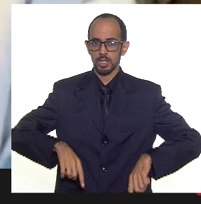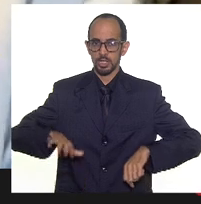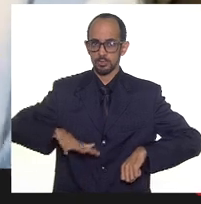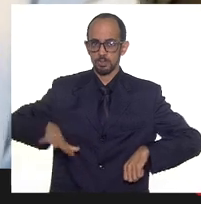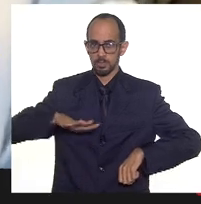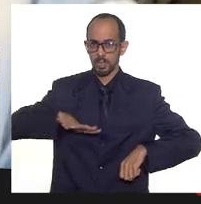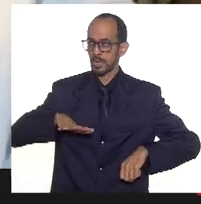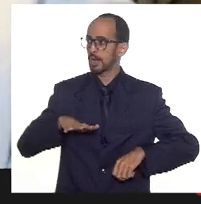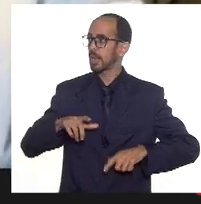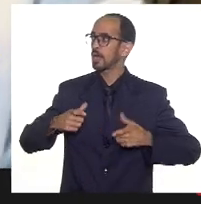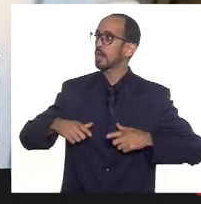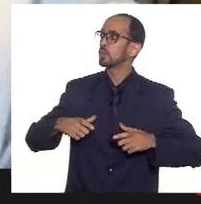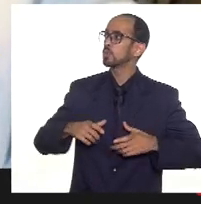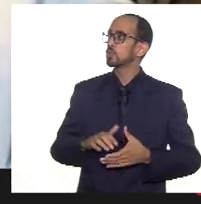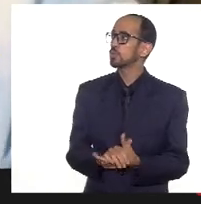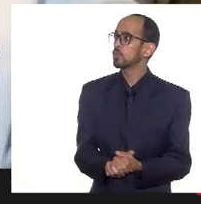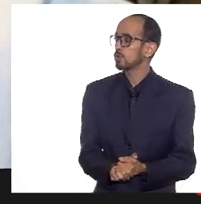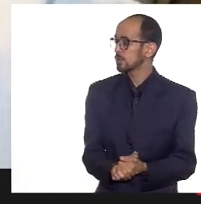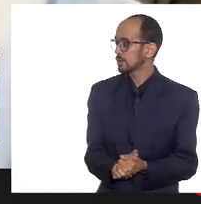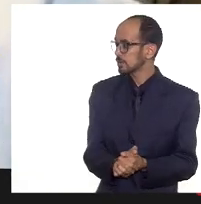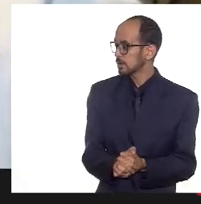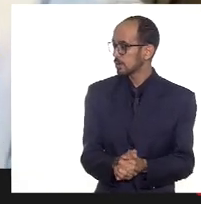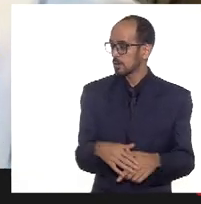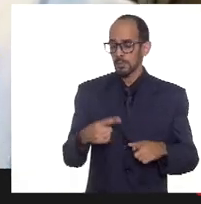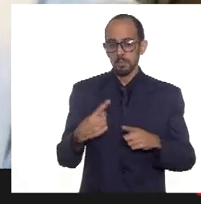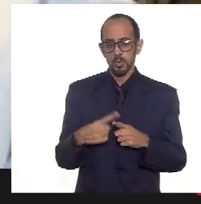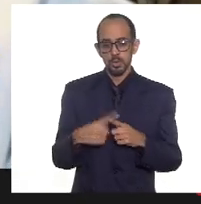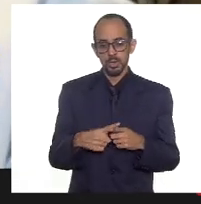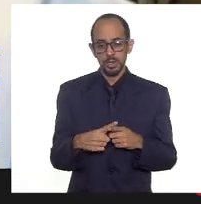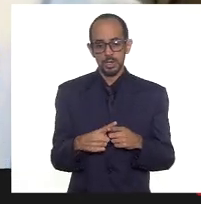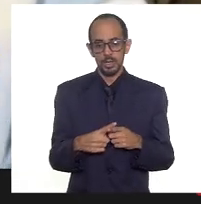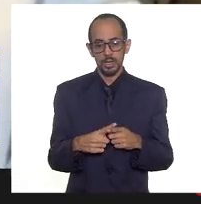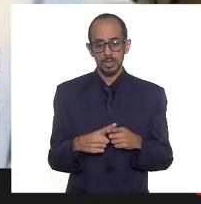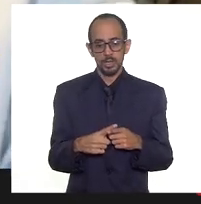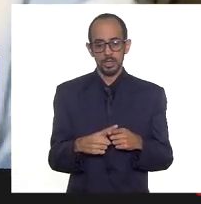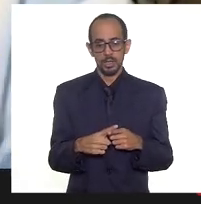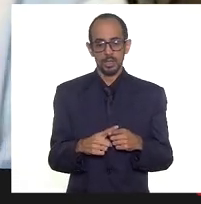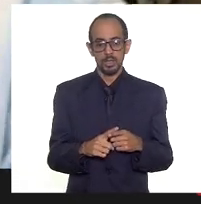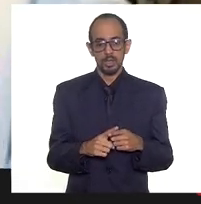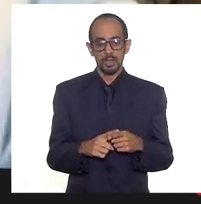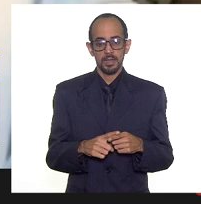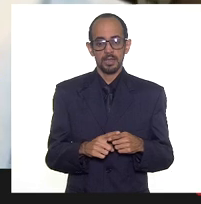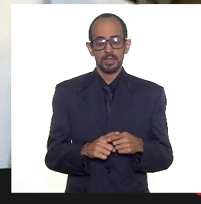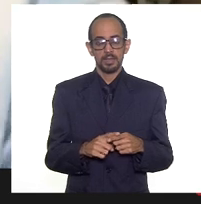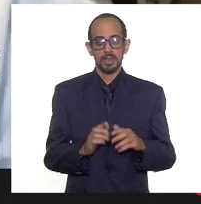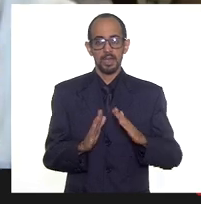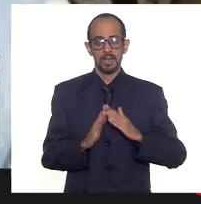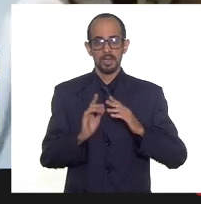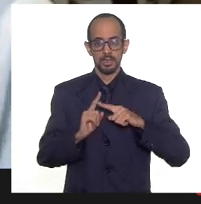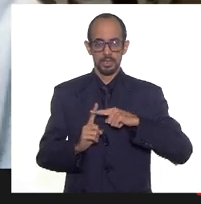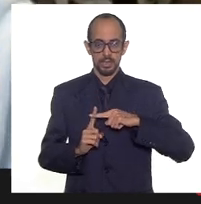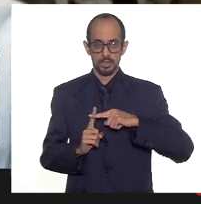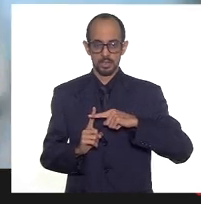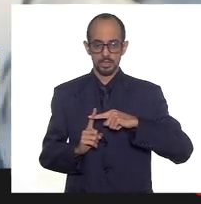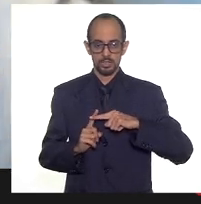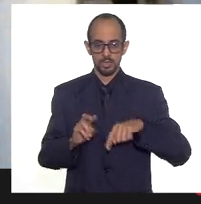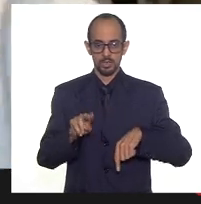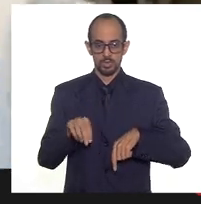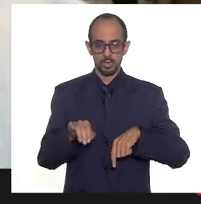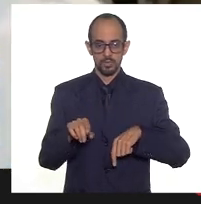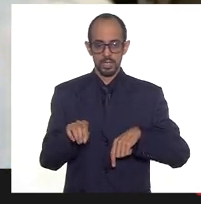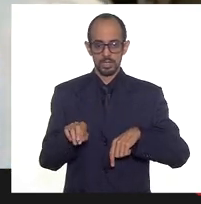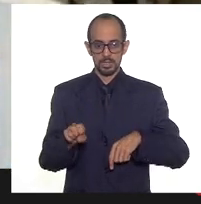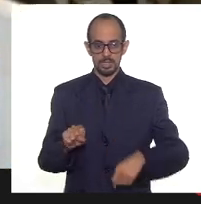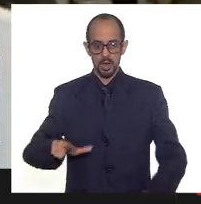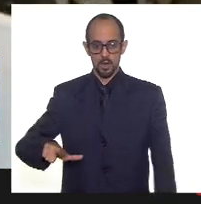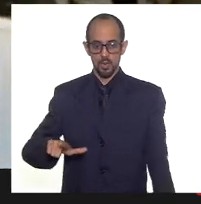Quando perguntarem por que a Igreja Universal começou na década de 80 a atacar a Umbanda, porque o Macedo, de forma